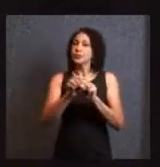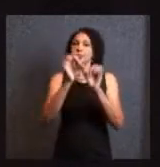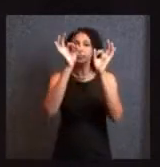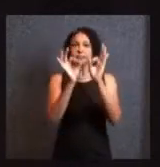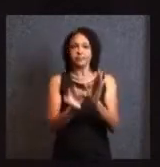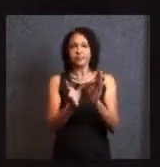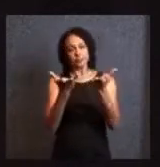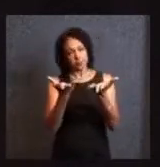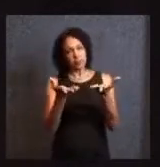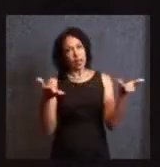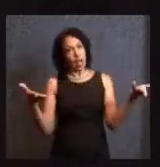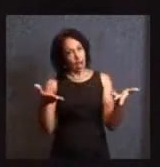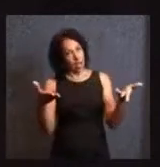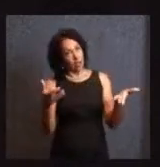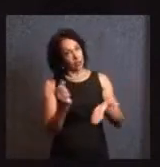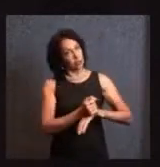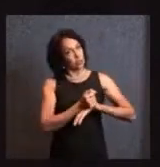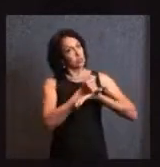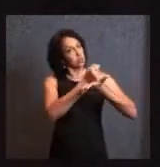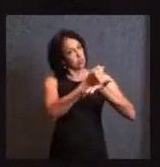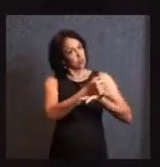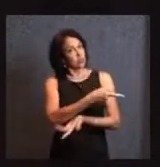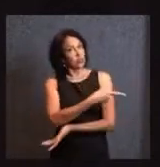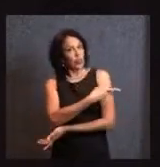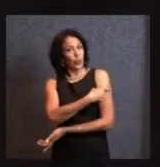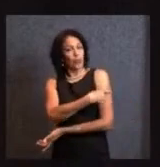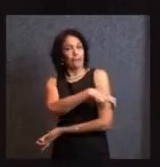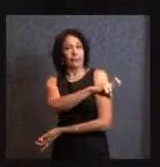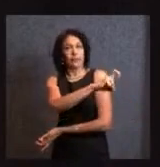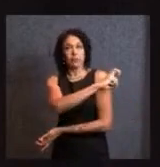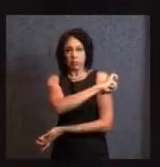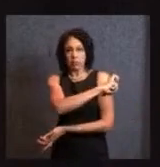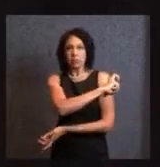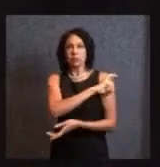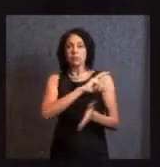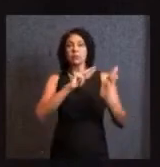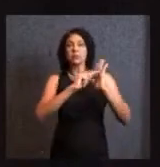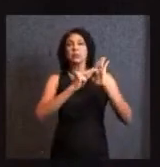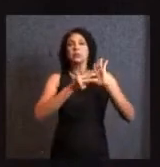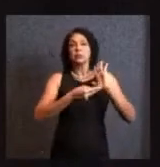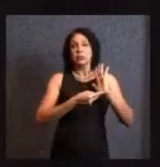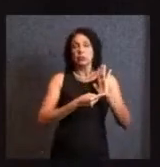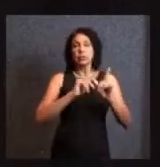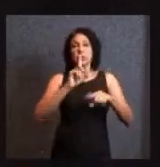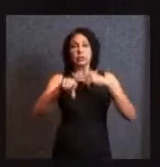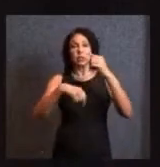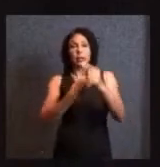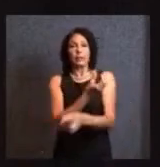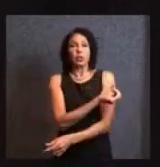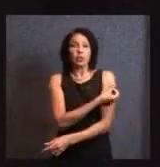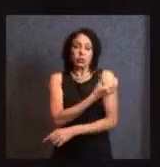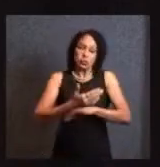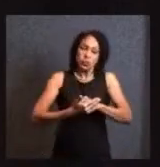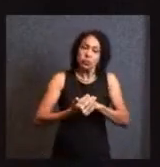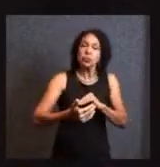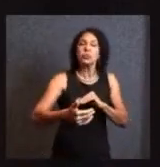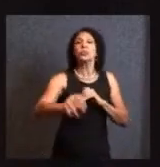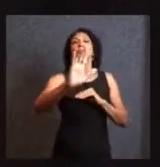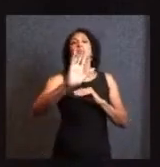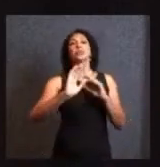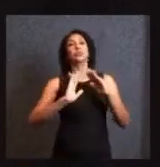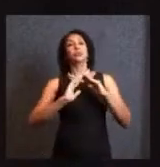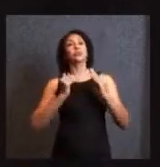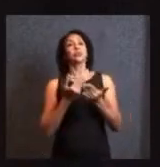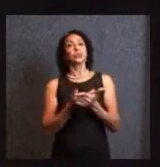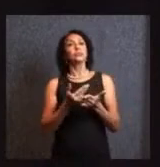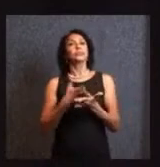voltada para o melhor desempenho do primeiro ao quinto ano, significa que ele irá para o sexto e assim seguirá os anos